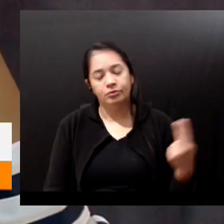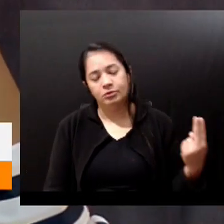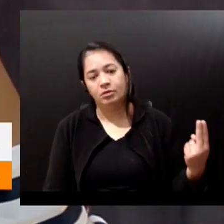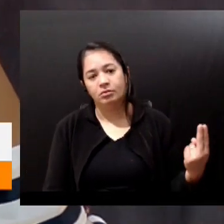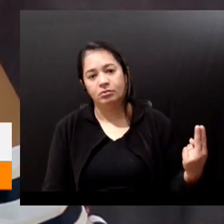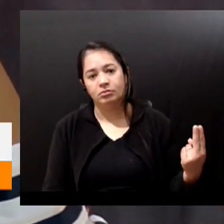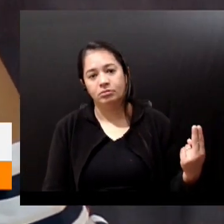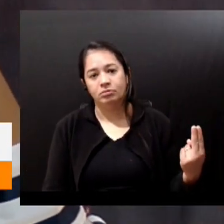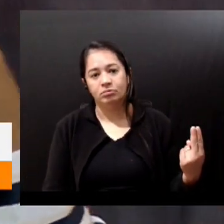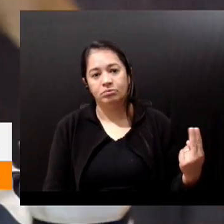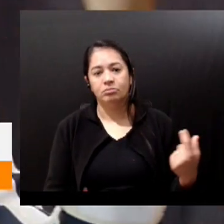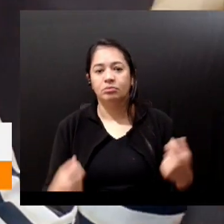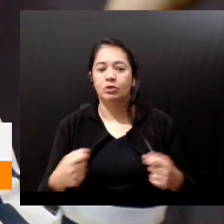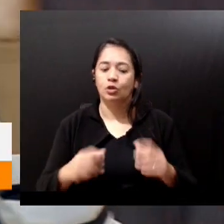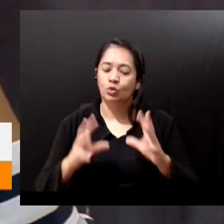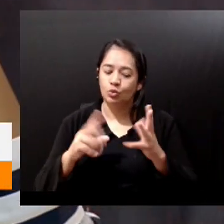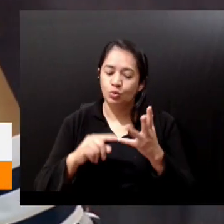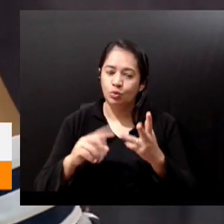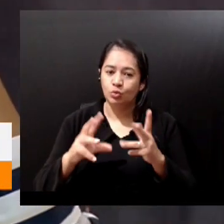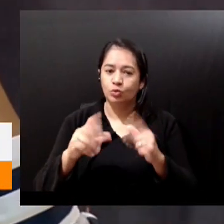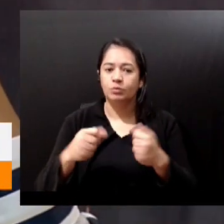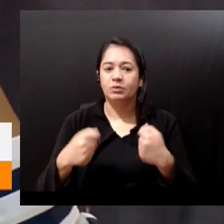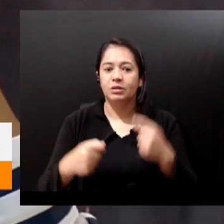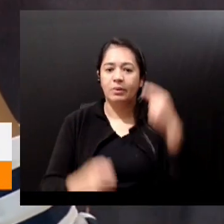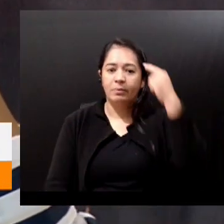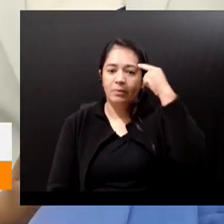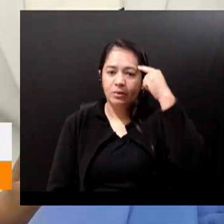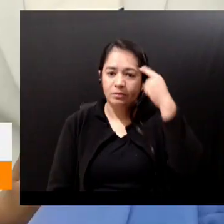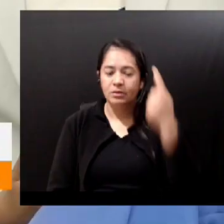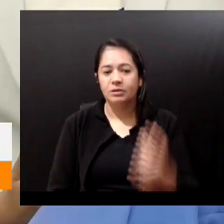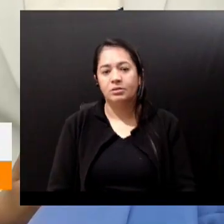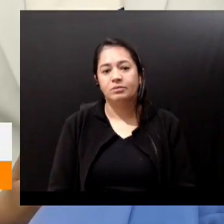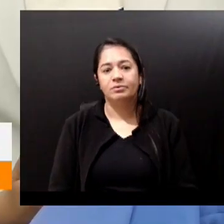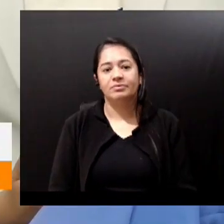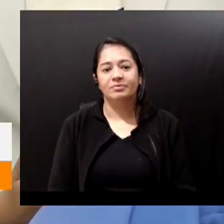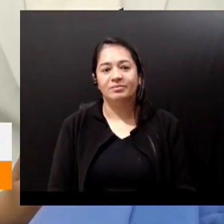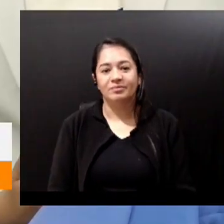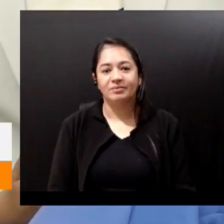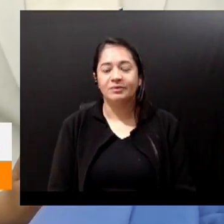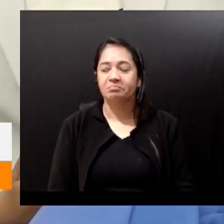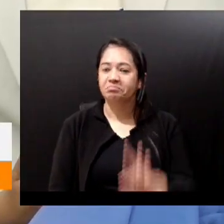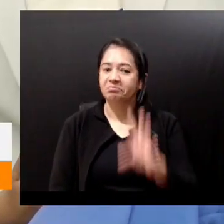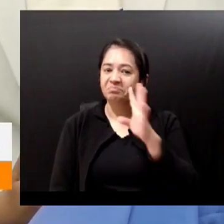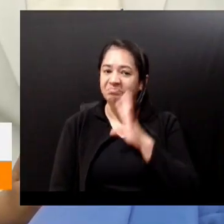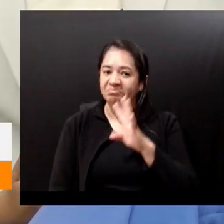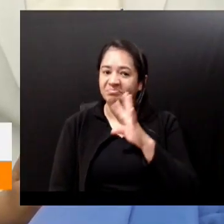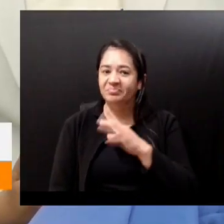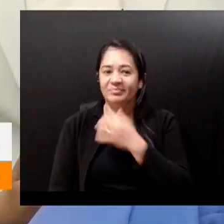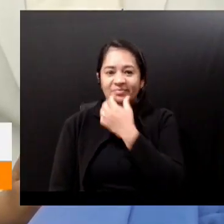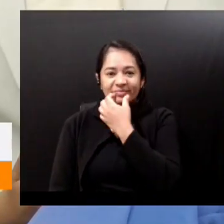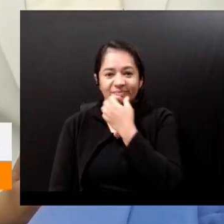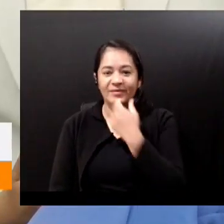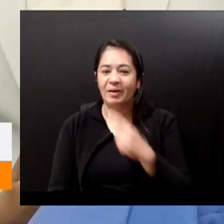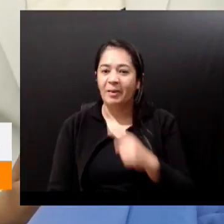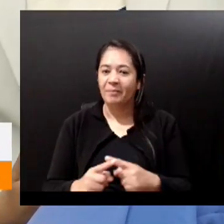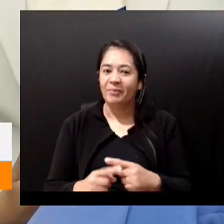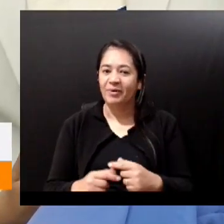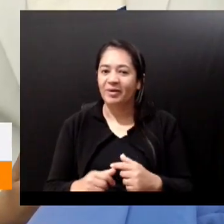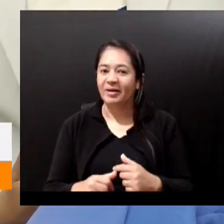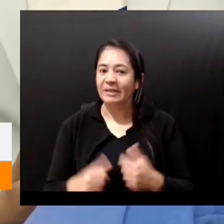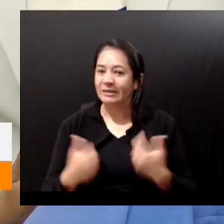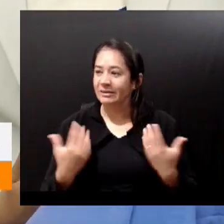tudo isso deveria ser pensado e fica aí como tema para uma próxima. Que legal, conversa. muito bom, né? Porque o Muito, negócio muito é bom. tenso, né, Sim, Lucas? sim,